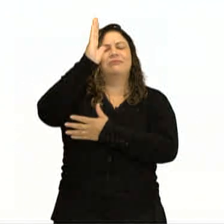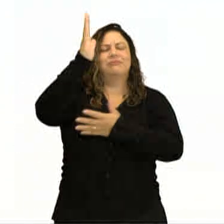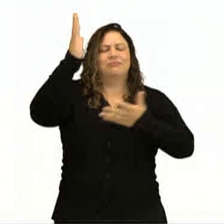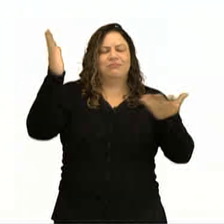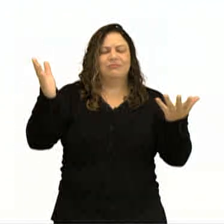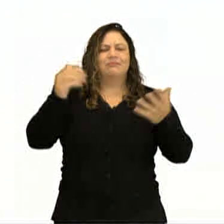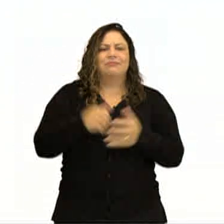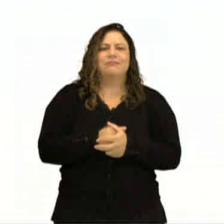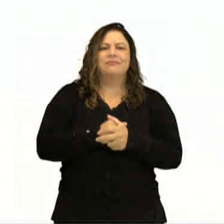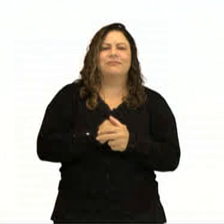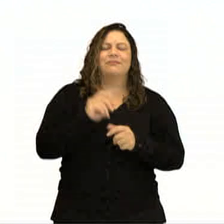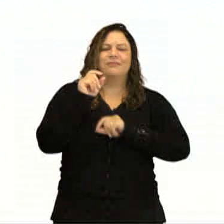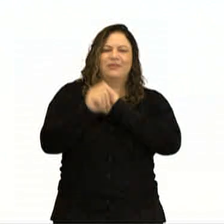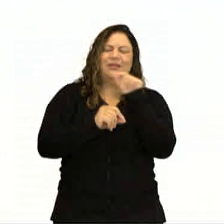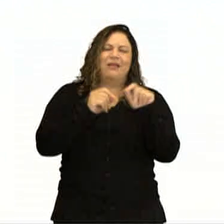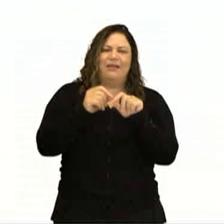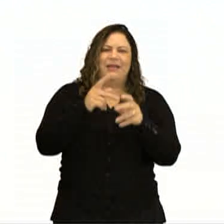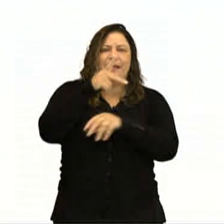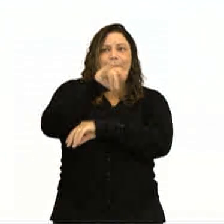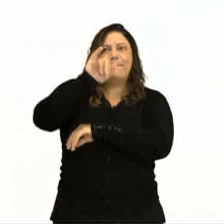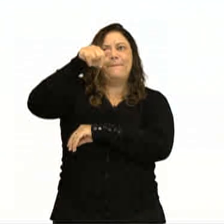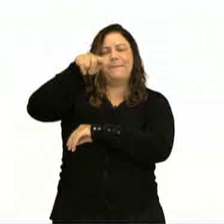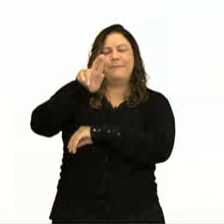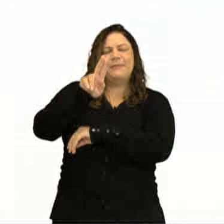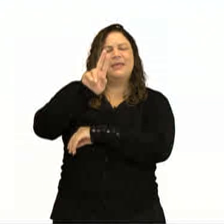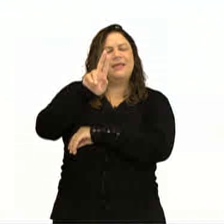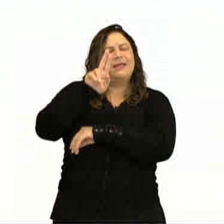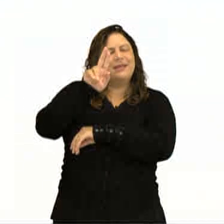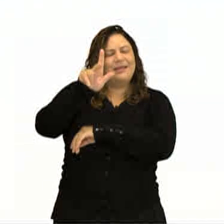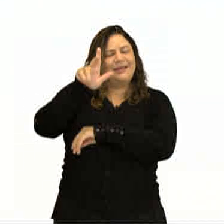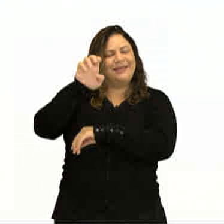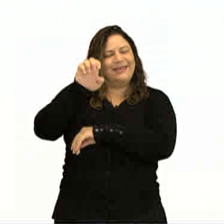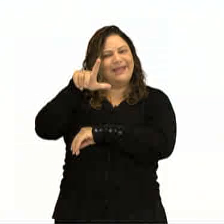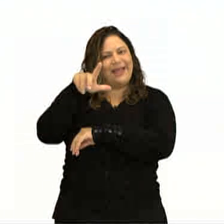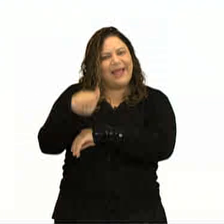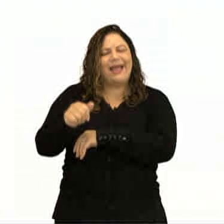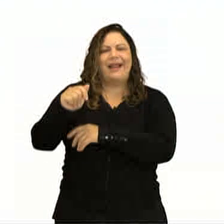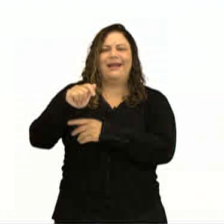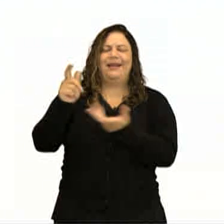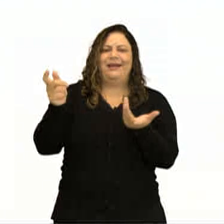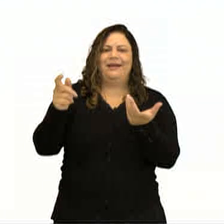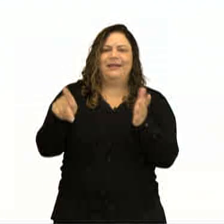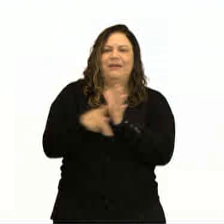traiçoeira pinguela gramatical que, em sua oratória,